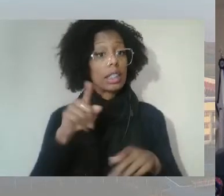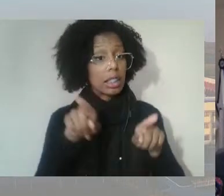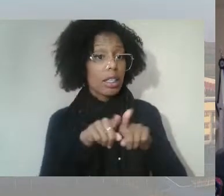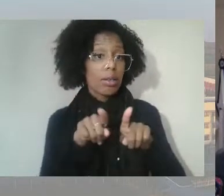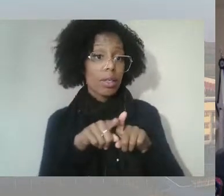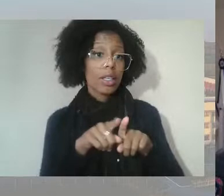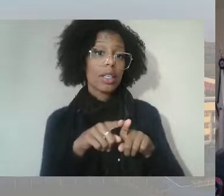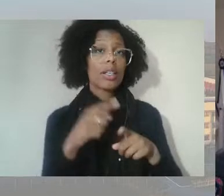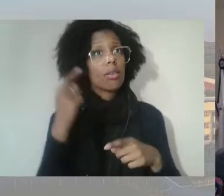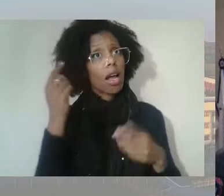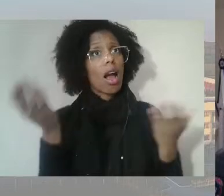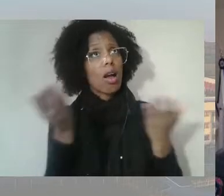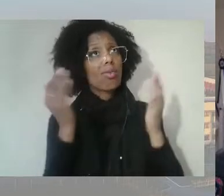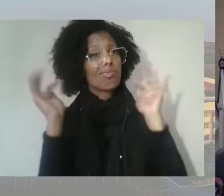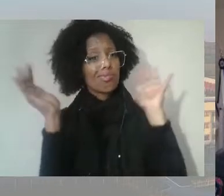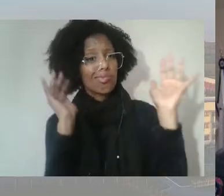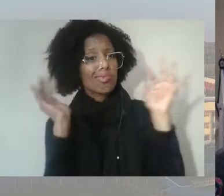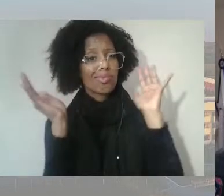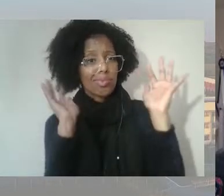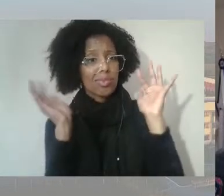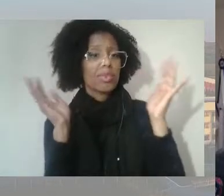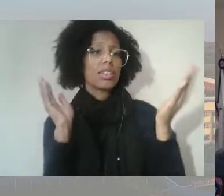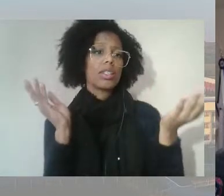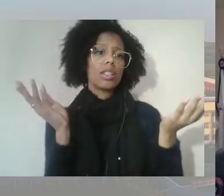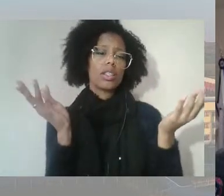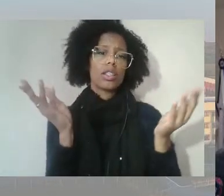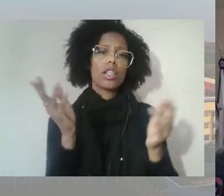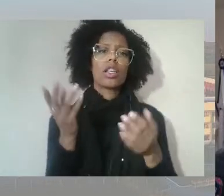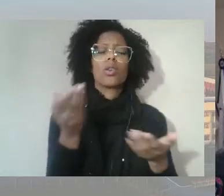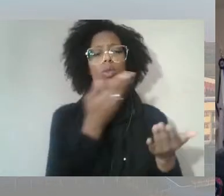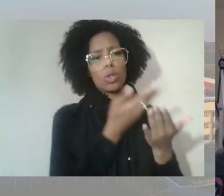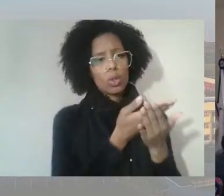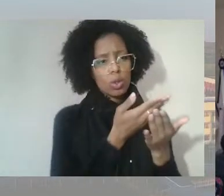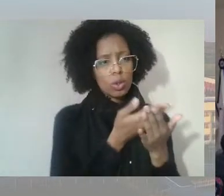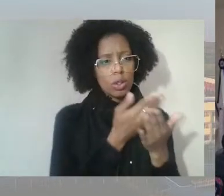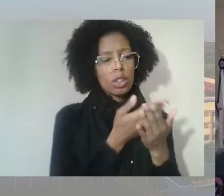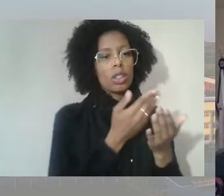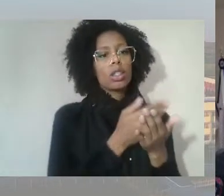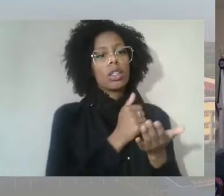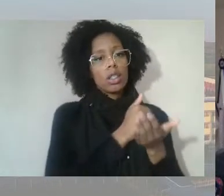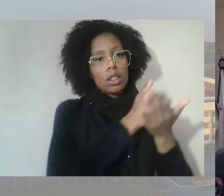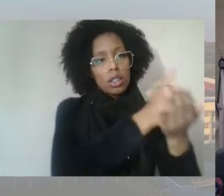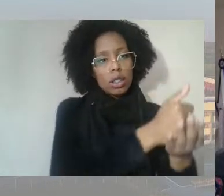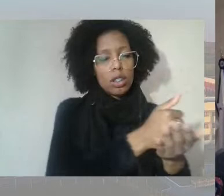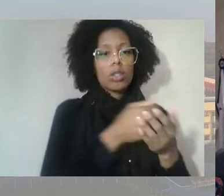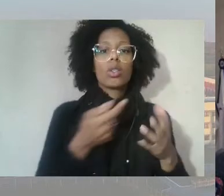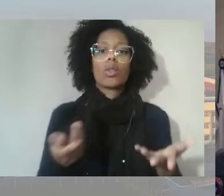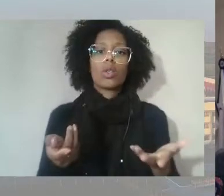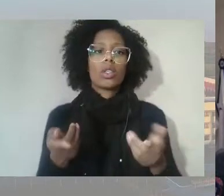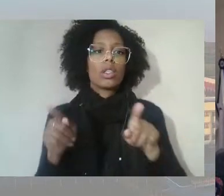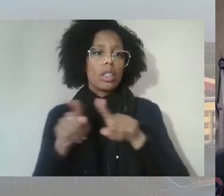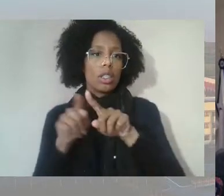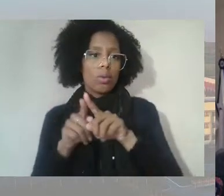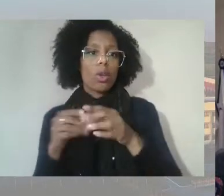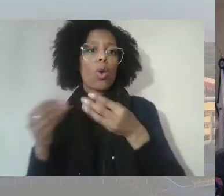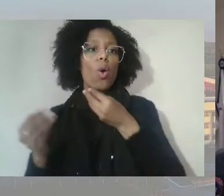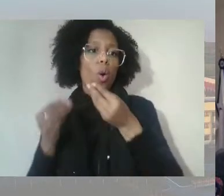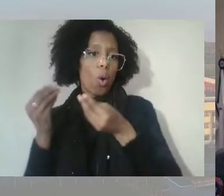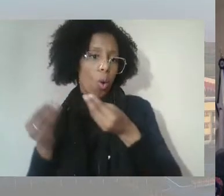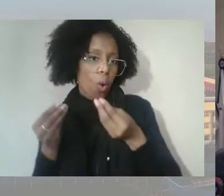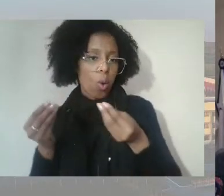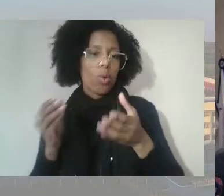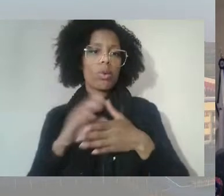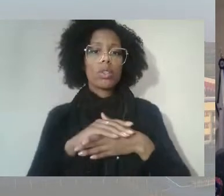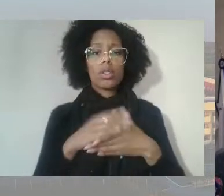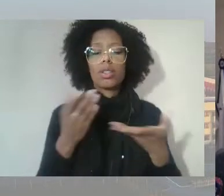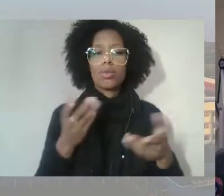E a gente tá refletindo tudo aqui que envolve, né, pessoal? Tem estudantil, a questão de posicionamento, que bom, por isso que eu saúdo esse momento. Mas